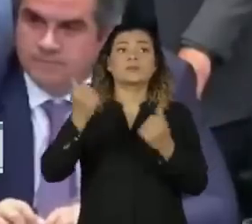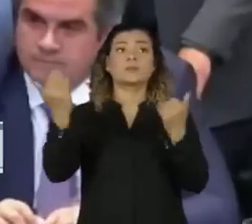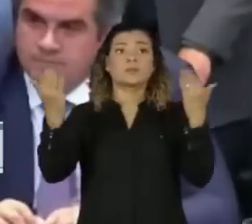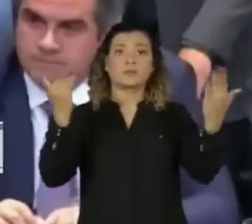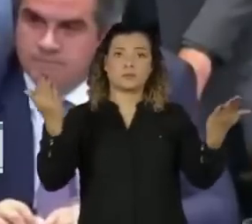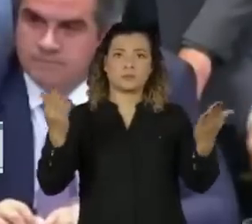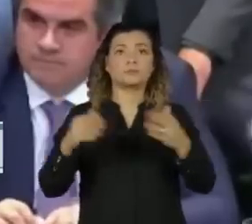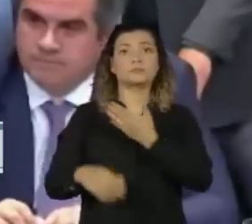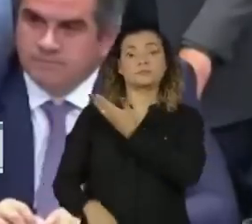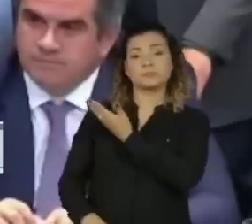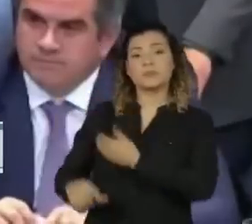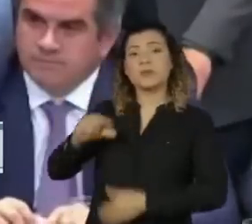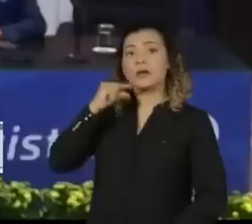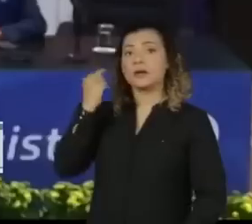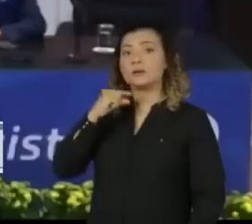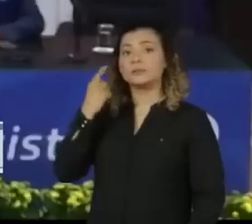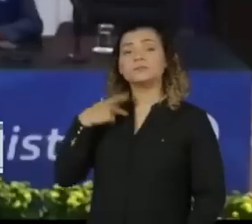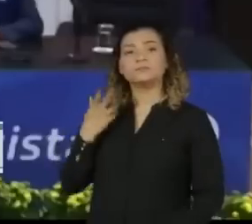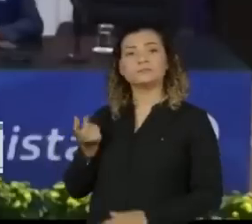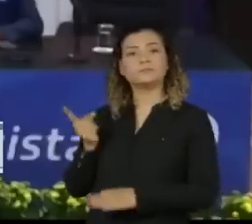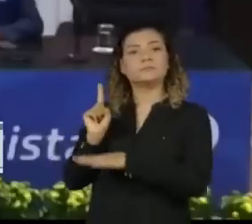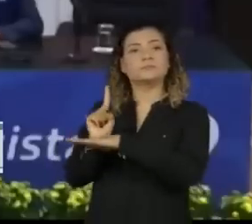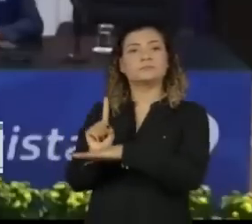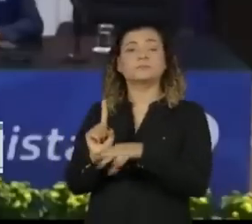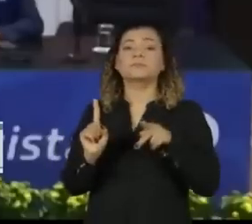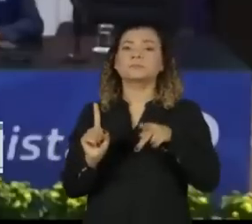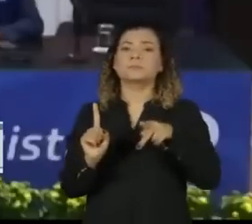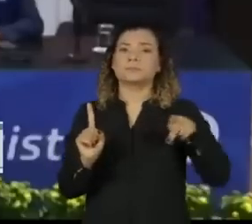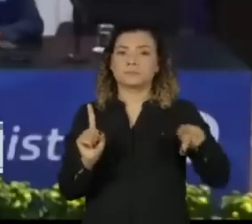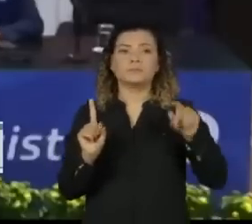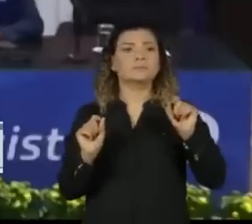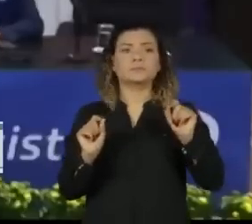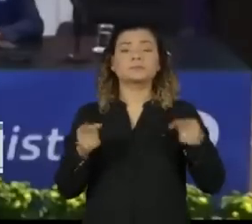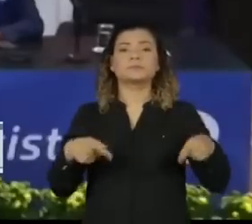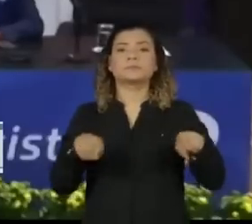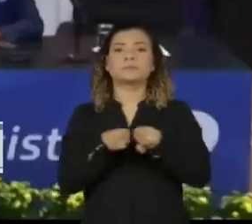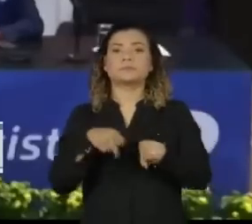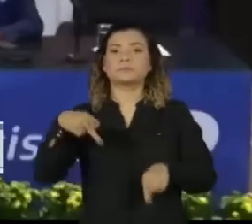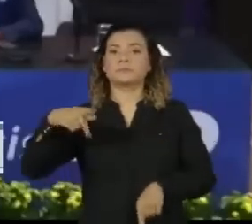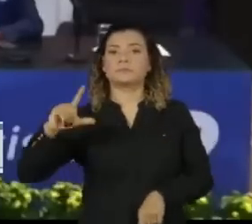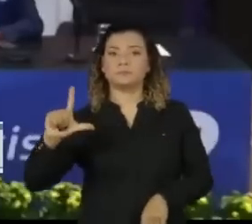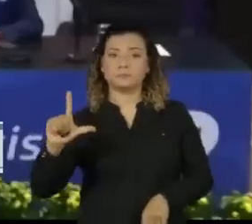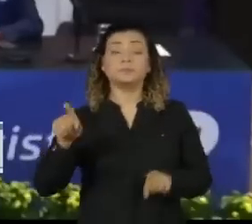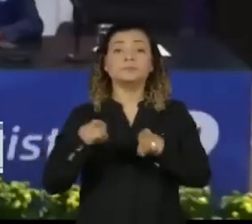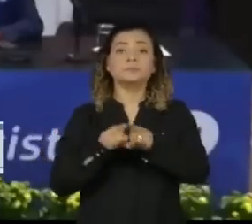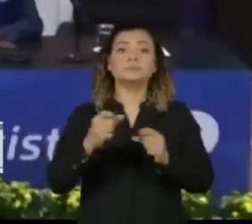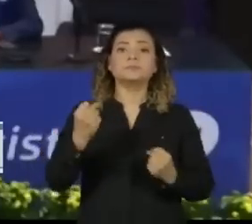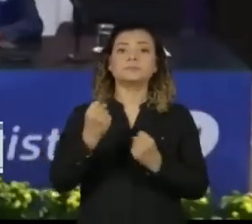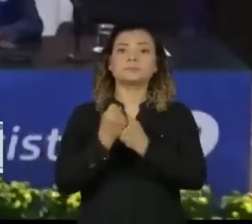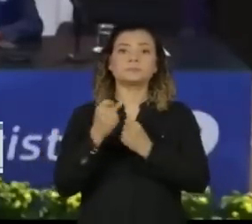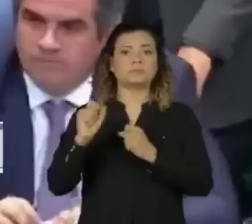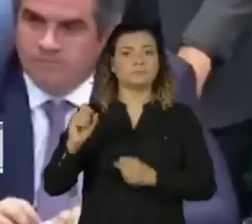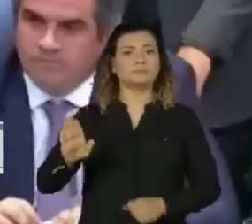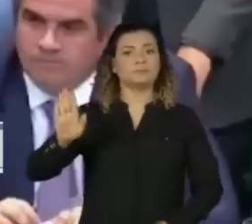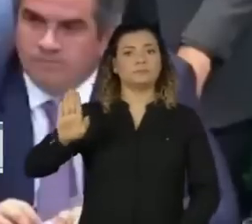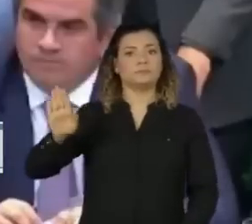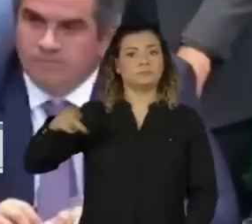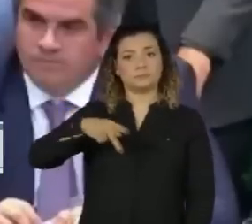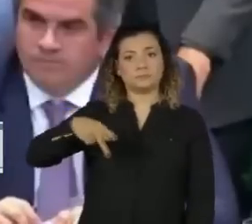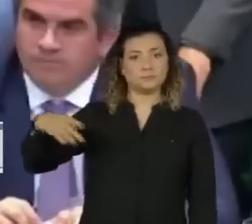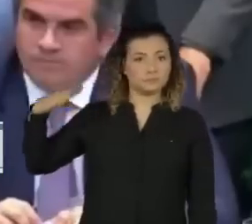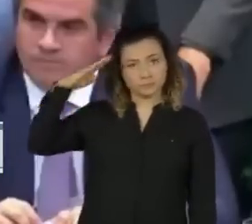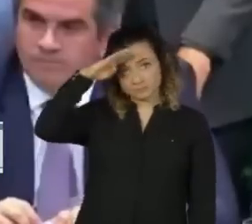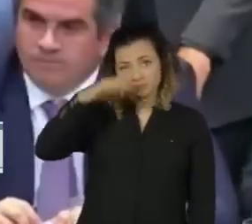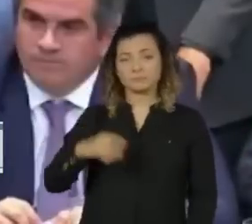Arthur Lira participou da Convenção Nacional do PP, que aprovou a coligação com o PL e o apoio à reeleição de Jair Bolsonaro. A convenção